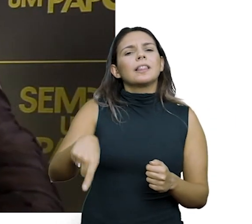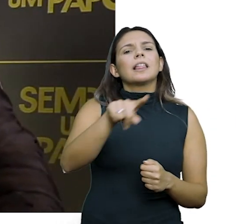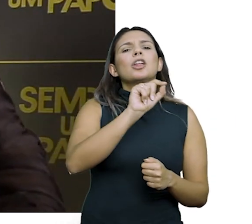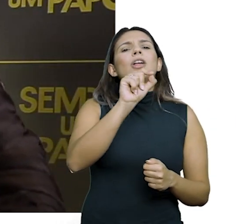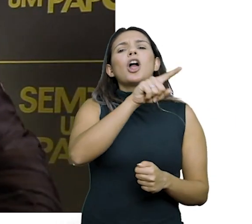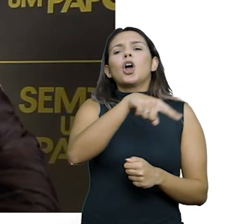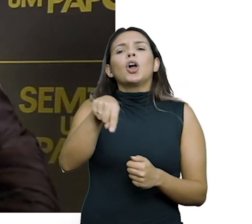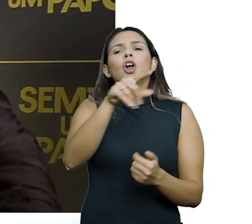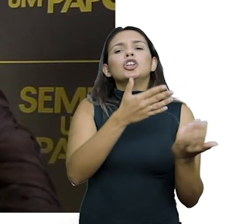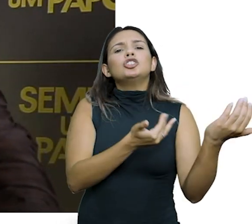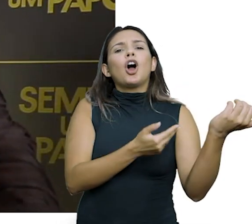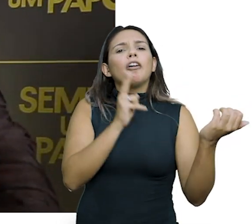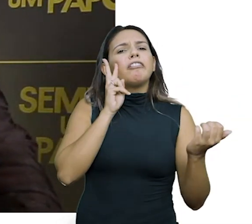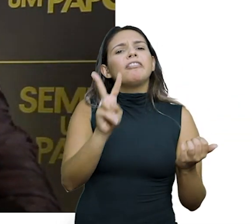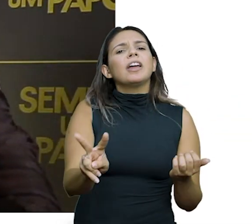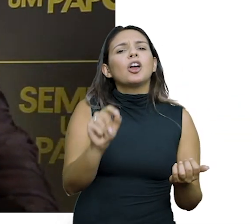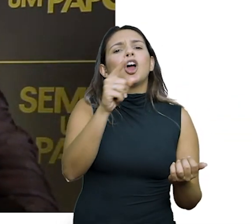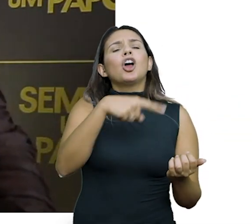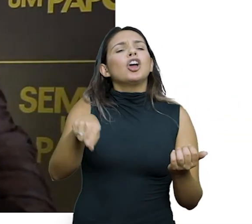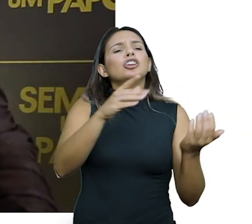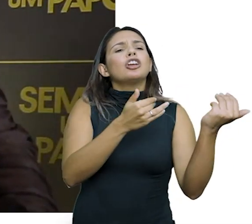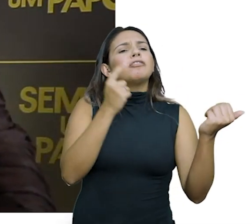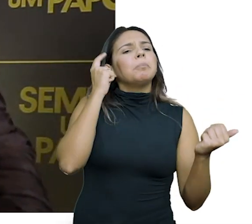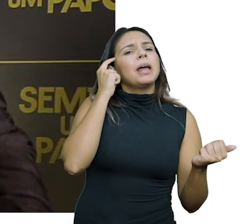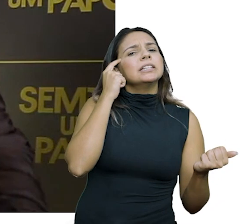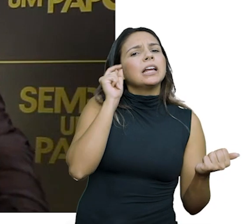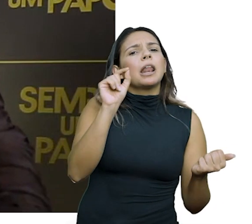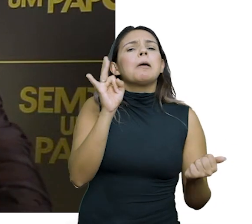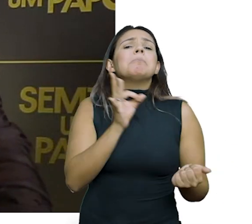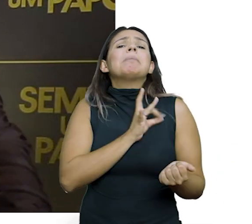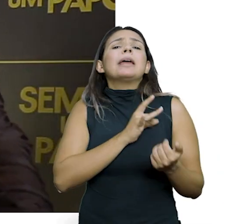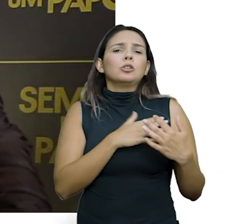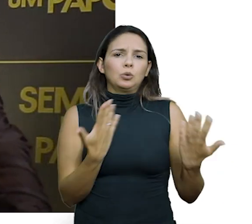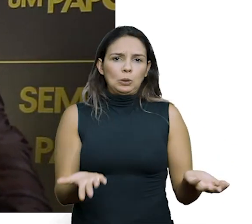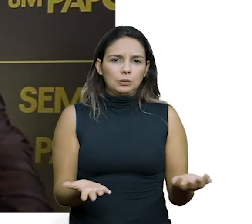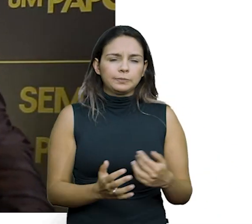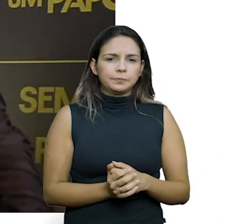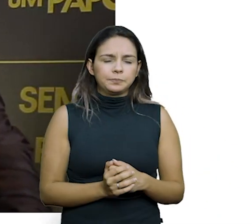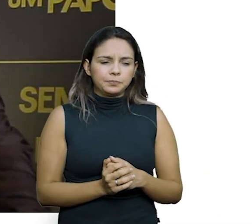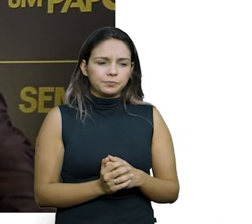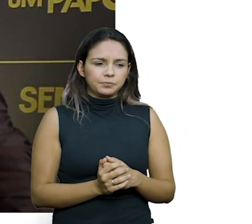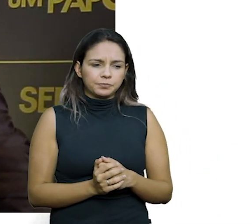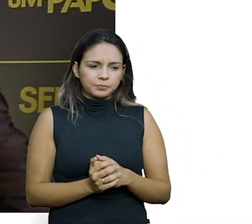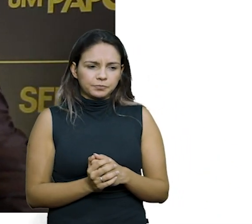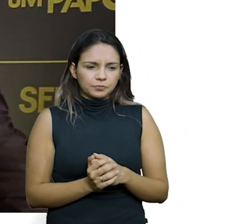turma? Como é que eles estão vendo, por exemplo, a questão do medo?